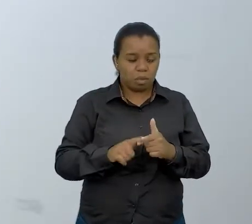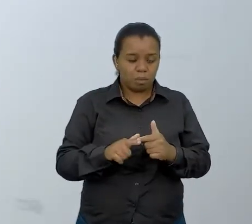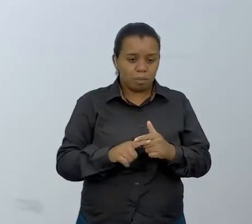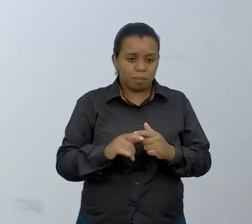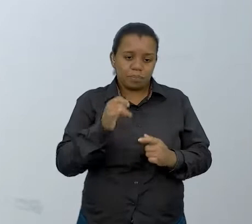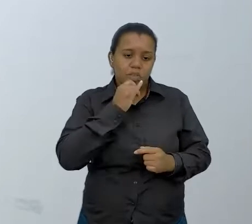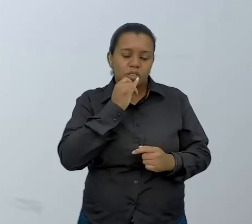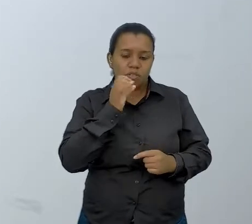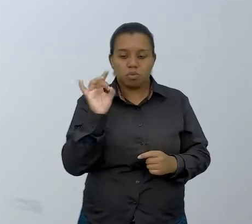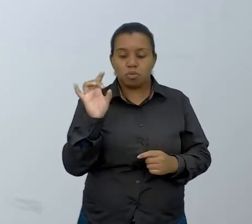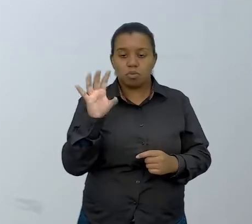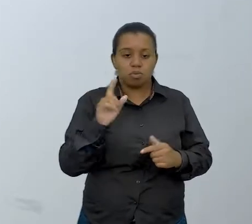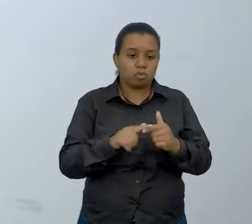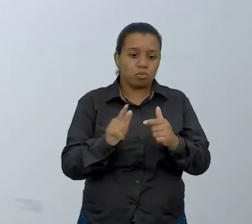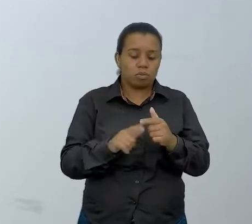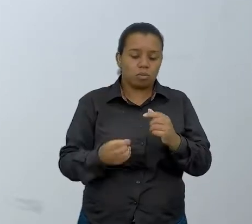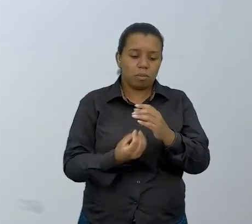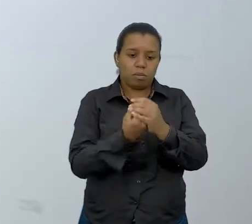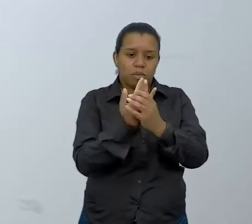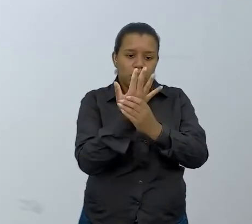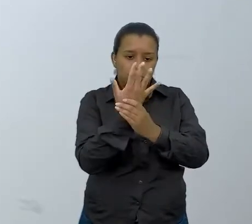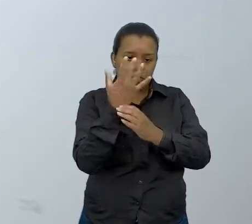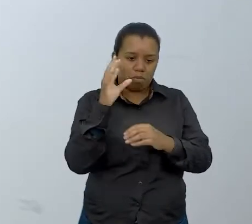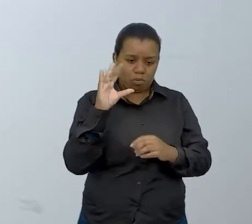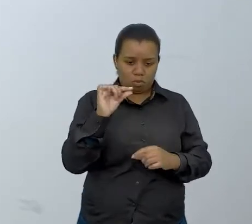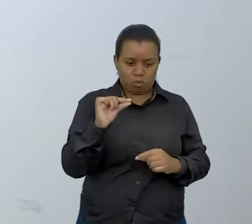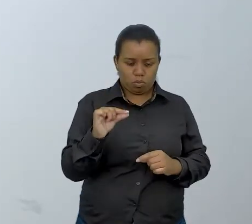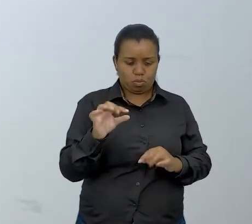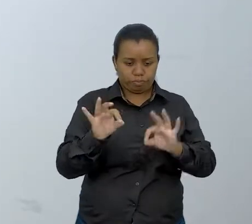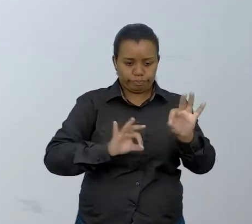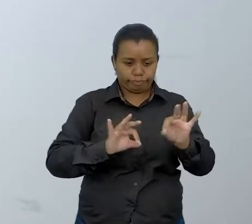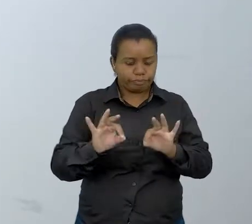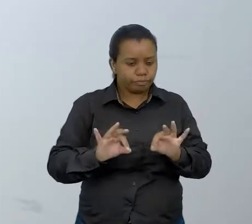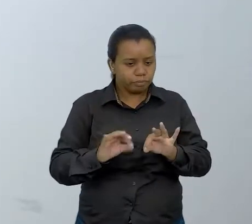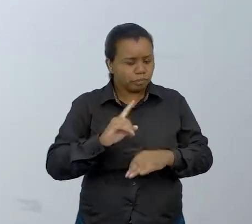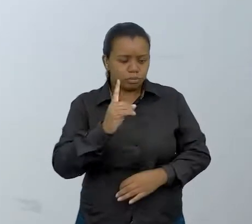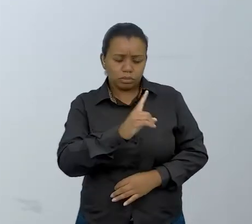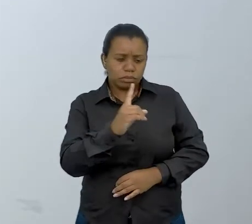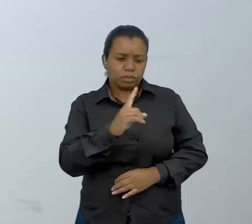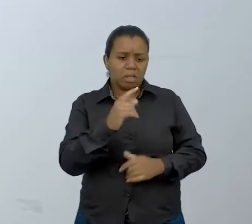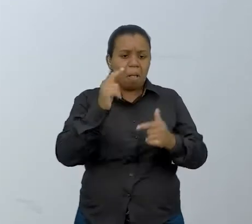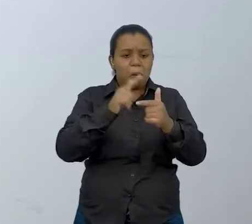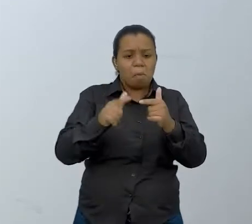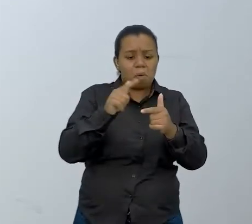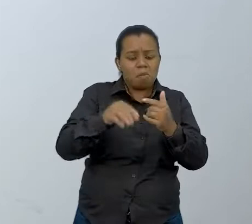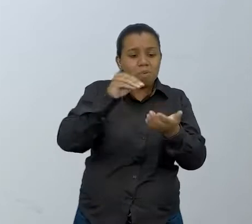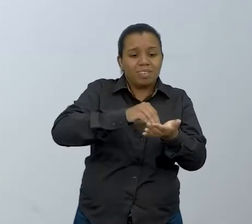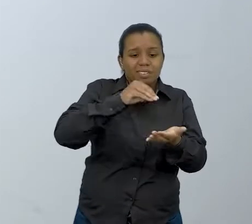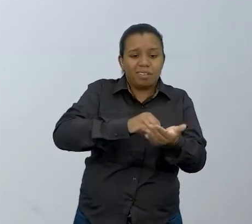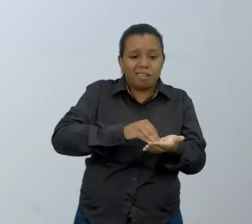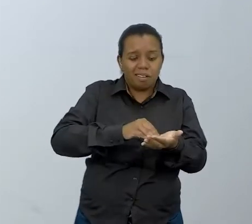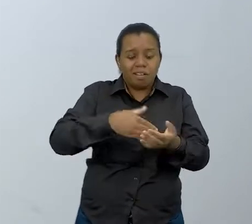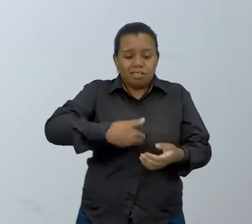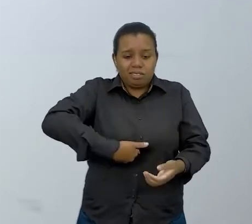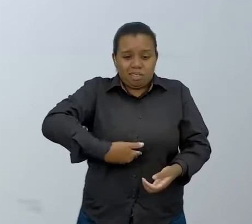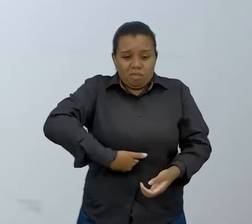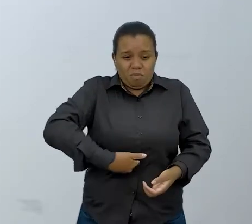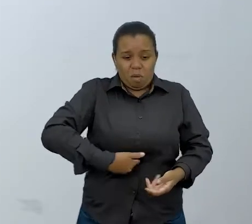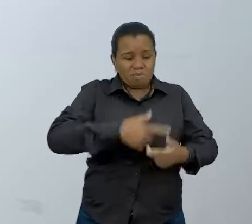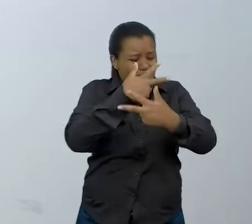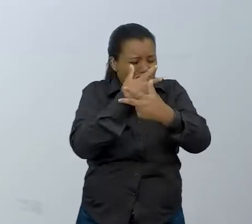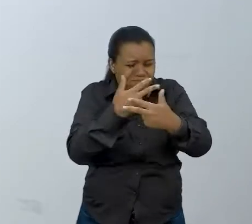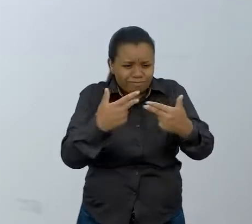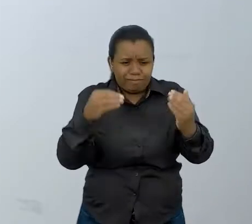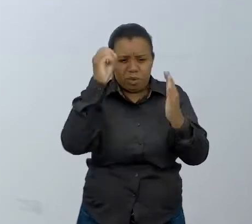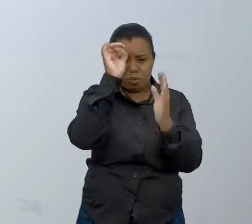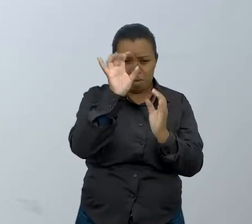produção de alimentos. Em uma dessas notícias, a gente viu, inclusive, que o mundo produz mais calorias do que o